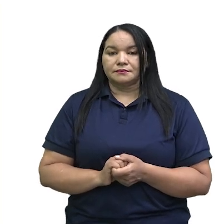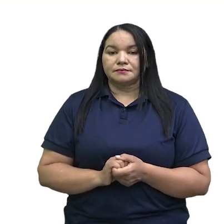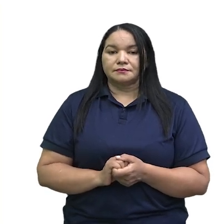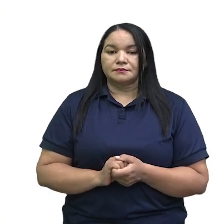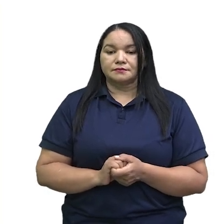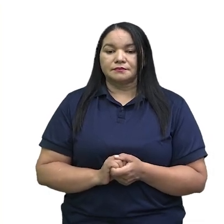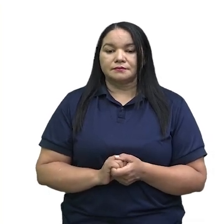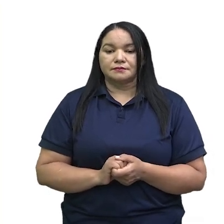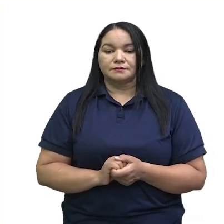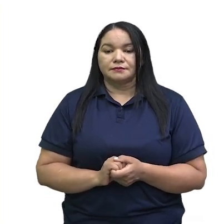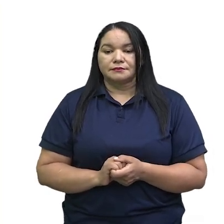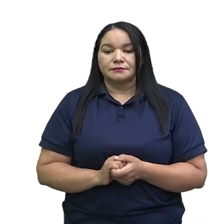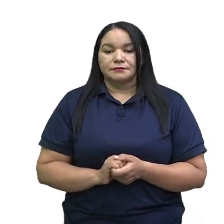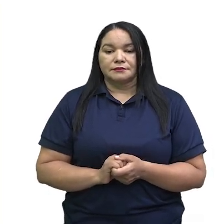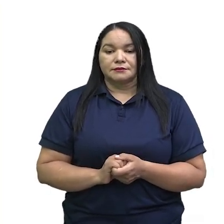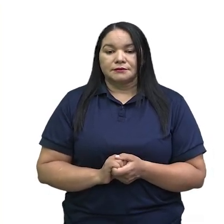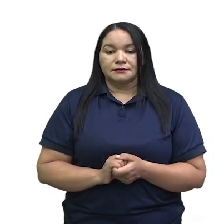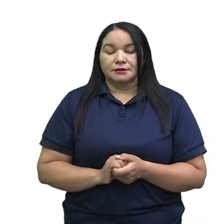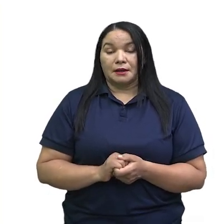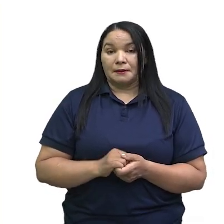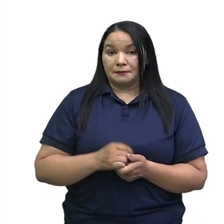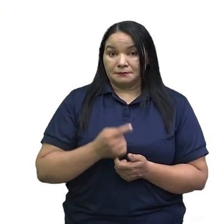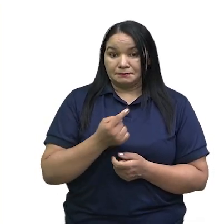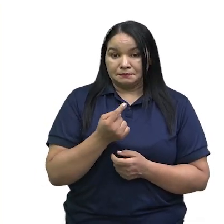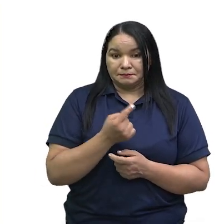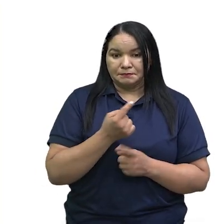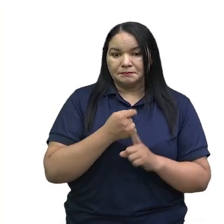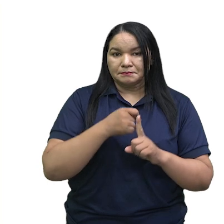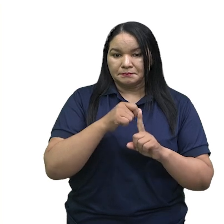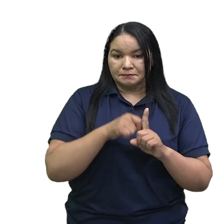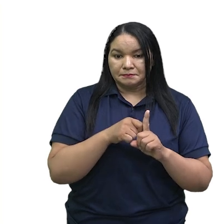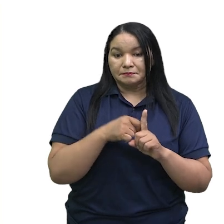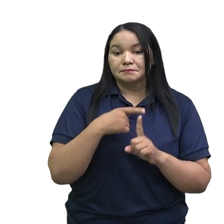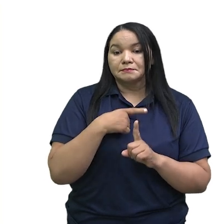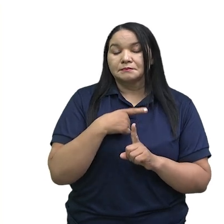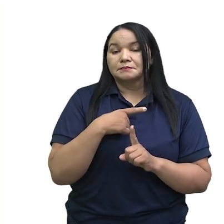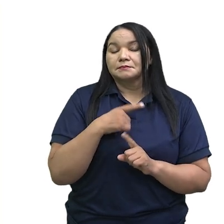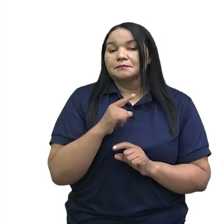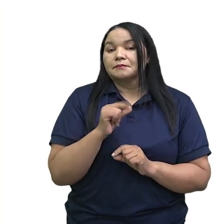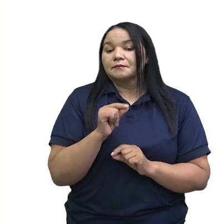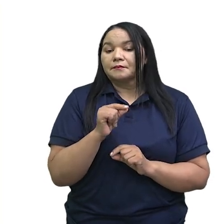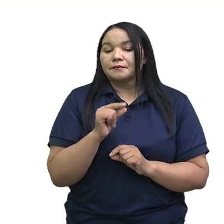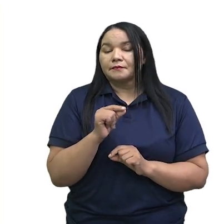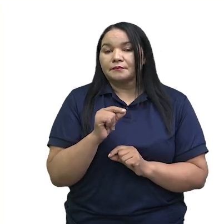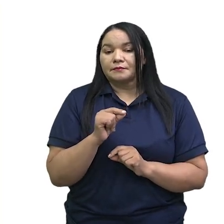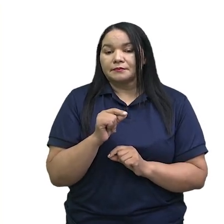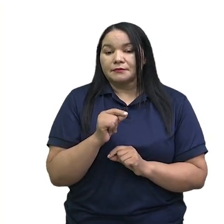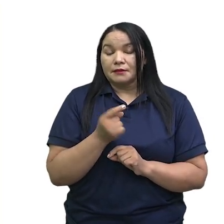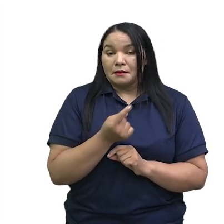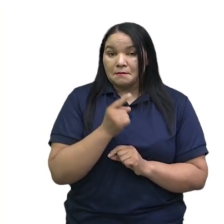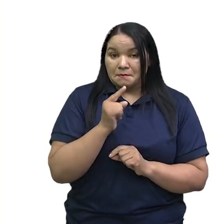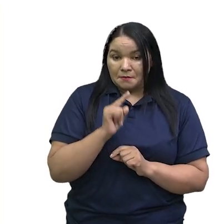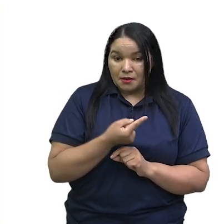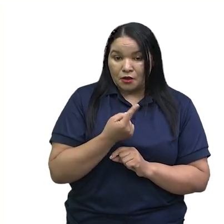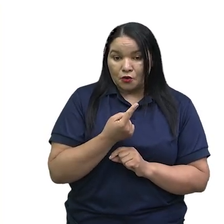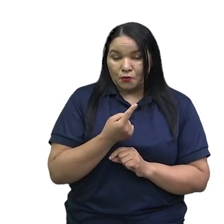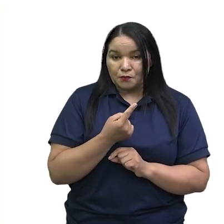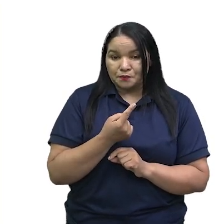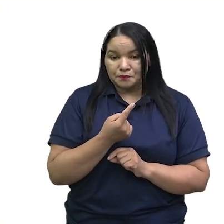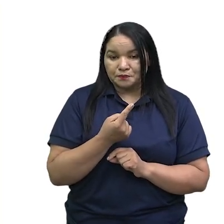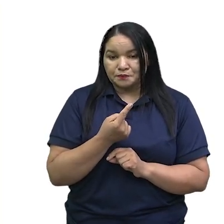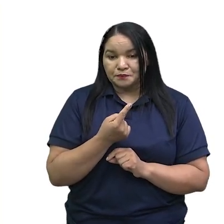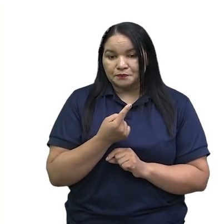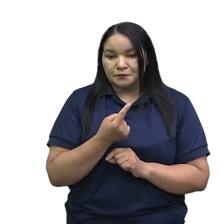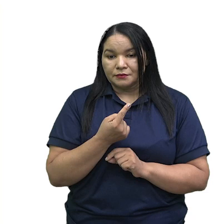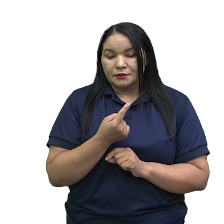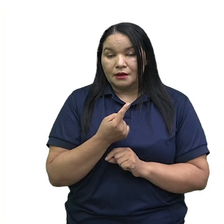Perfeito. Bem, no primeiro mês, o que você vai ter? Você vai ter R$1.000,